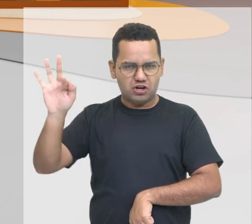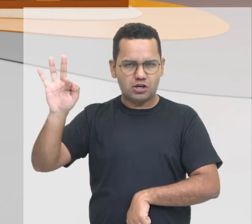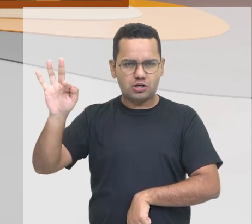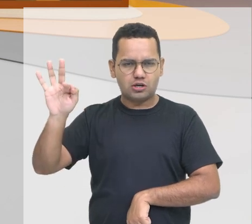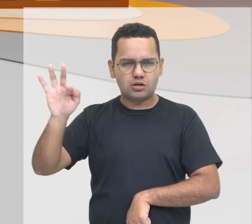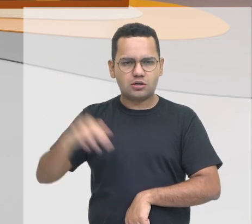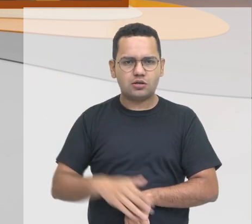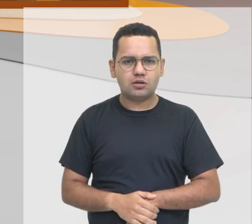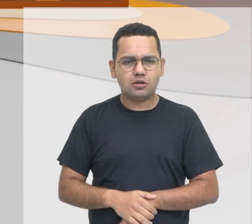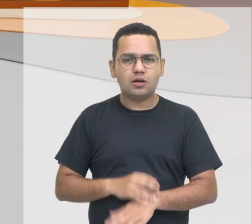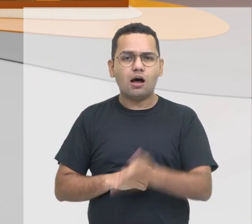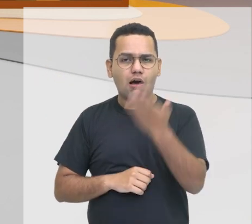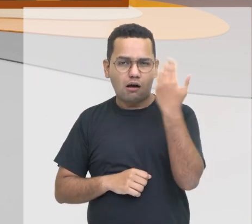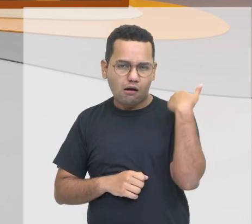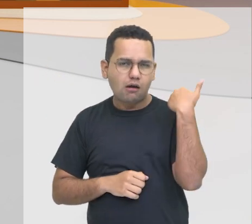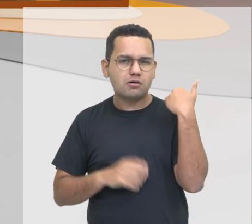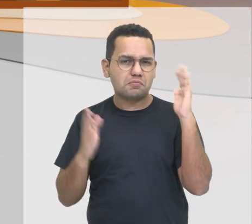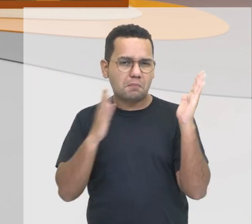regime